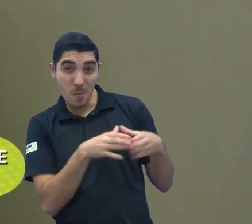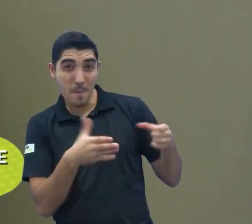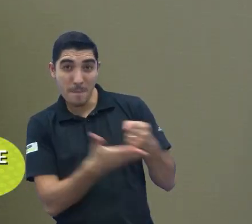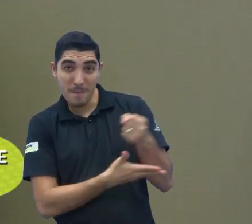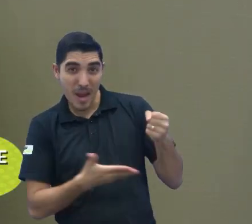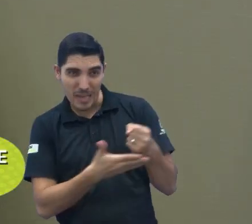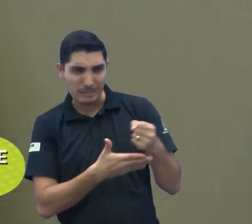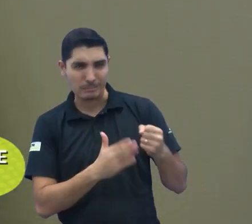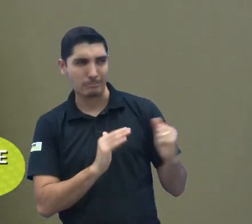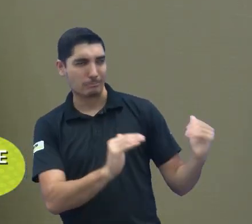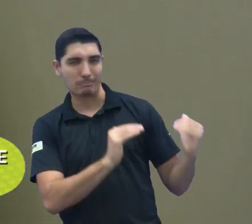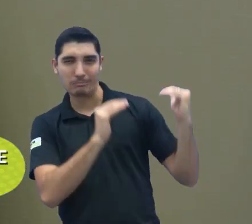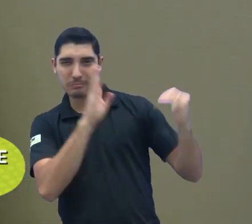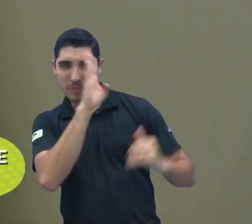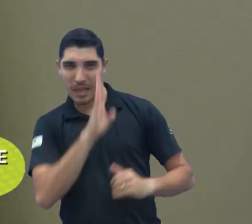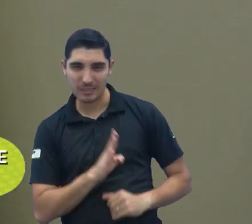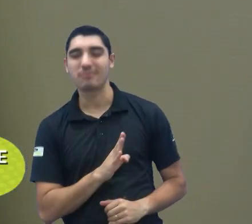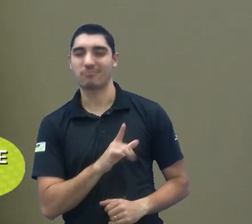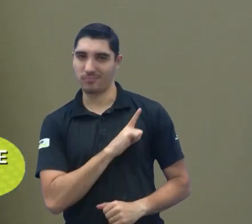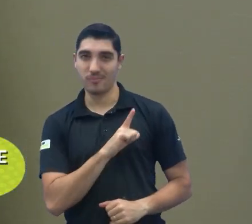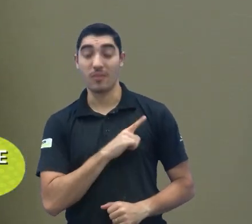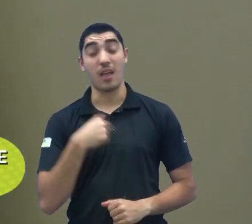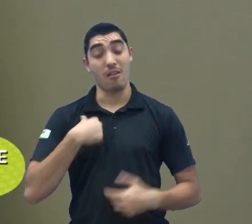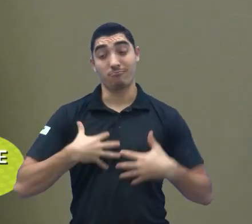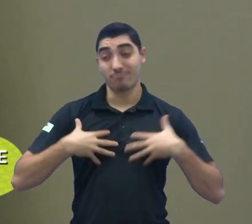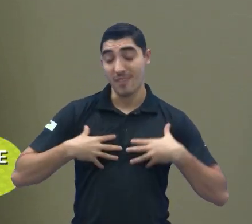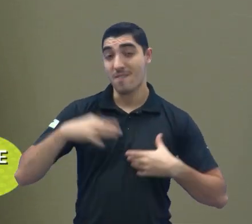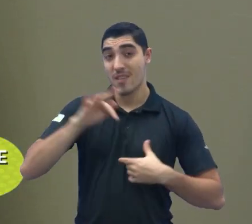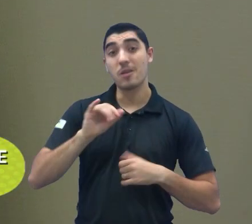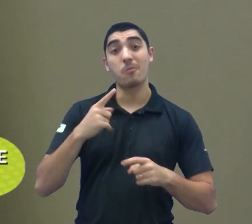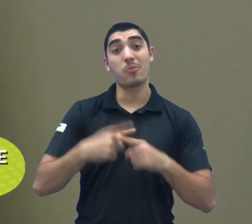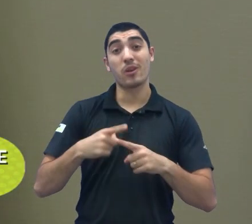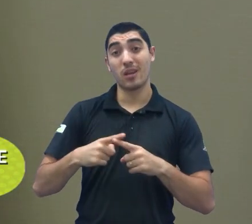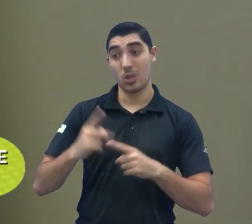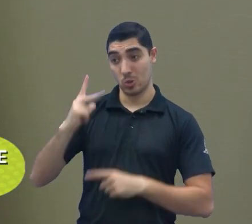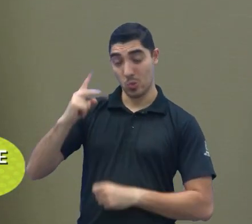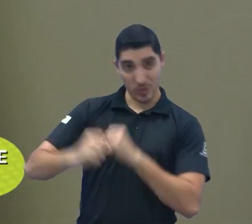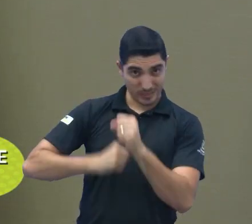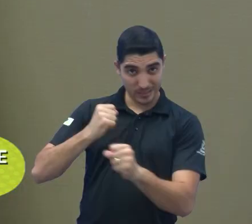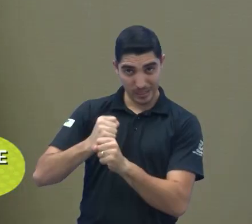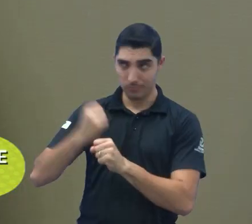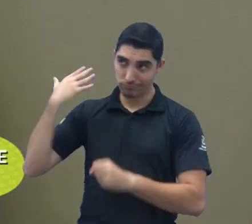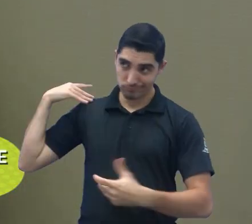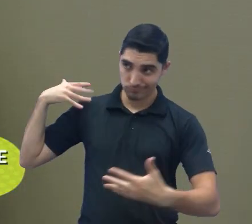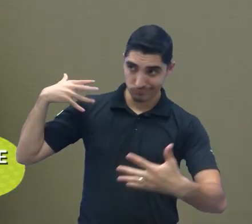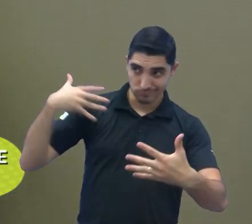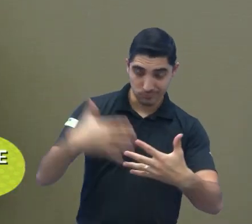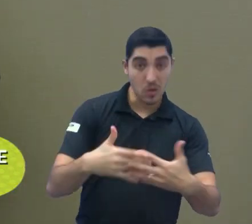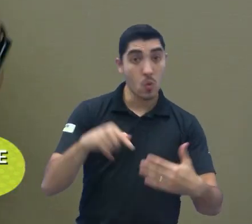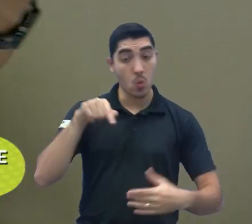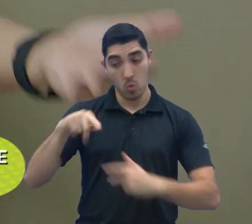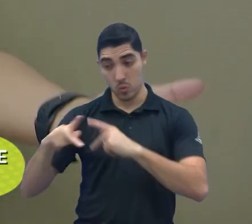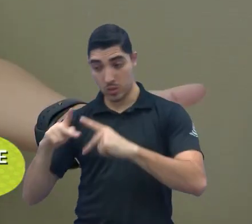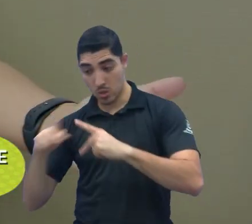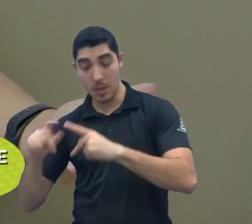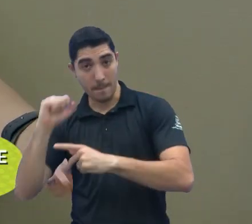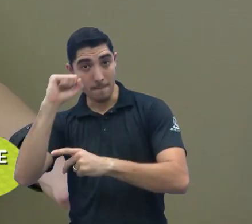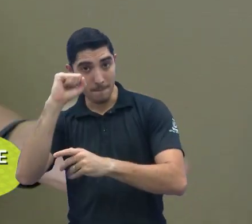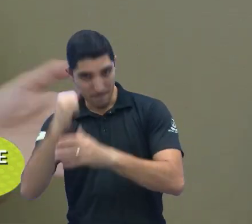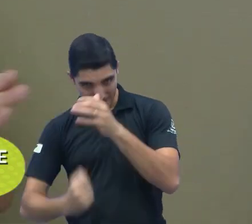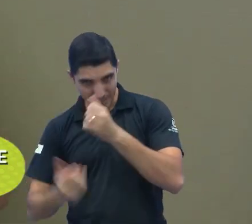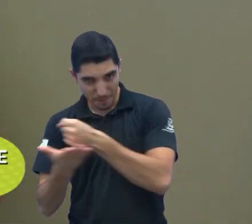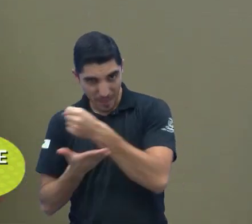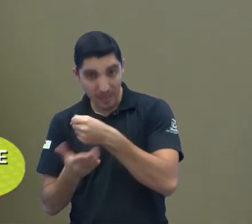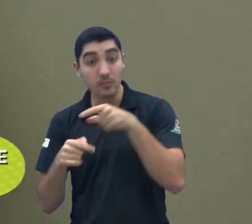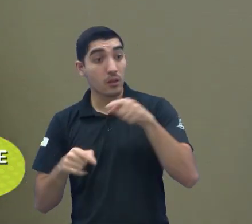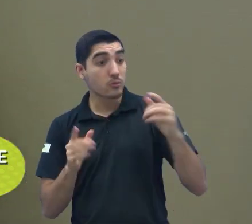Assim, eu fico muito feliz que nos 2 últimos anos o São José Basquetebol está compondo base na seleção brasileira.